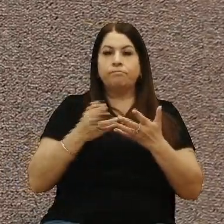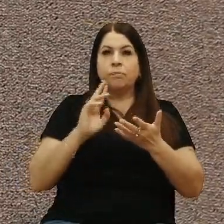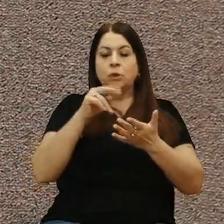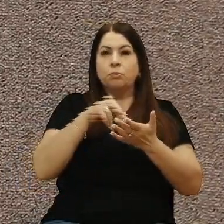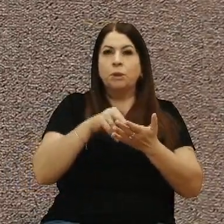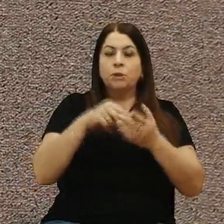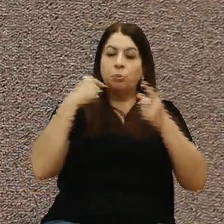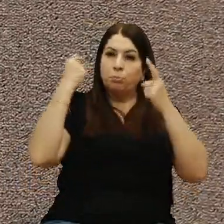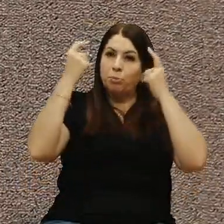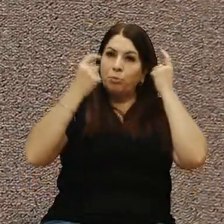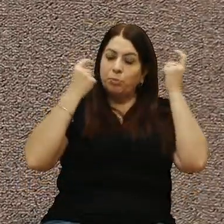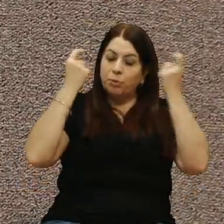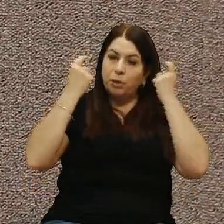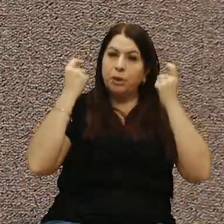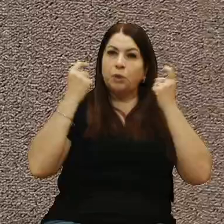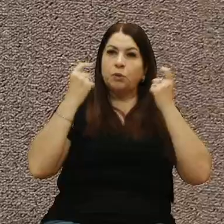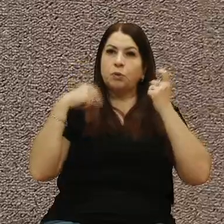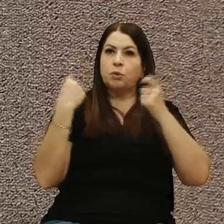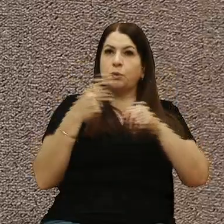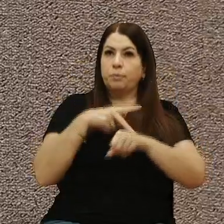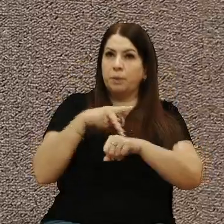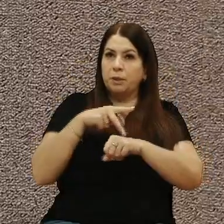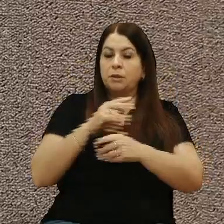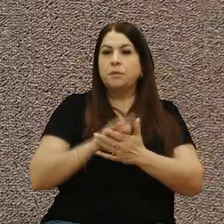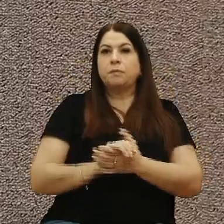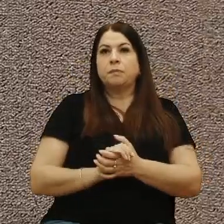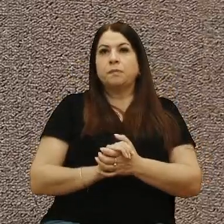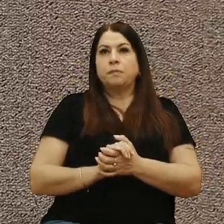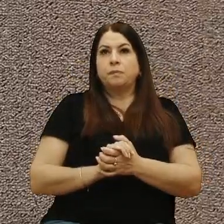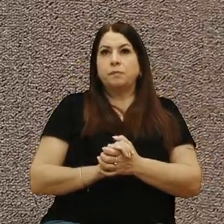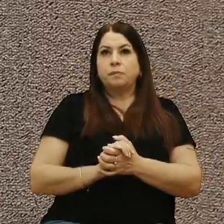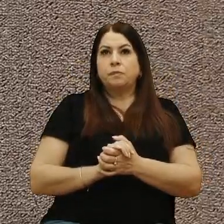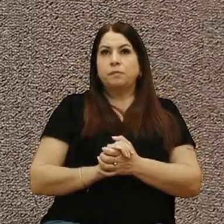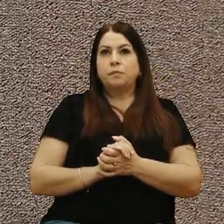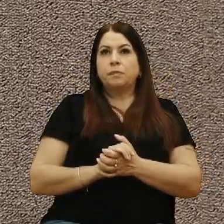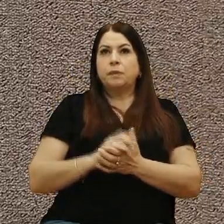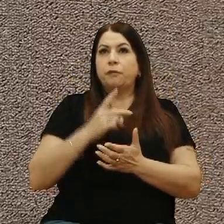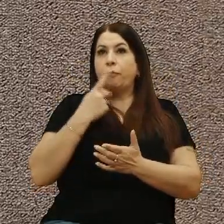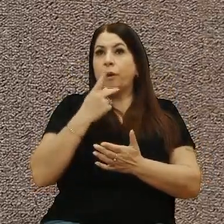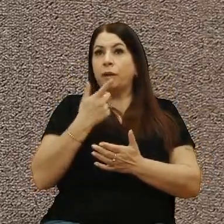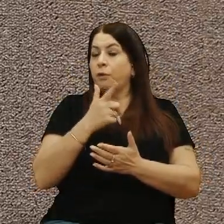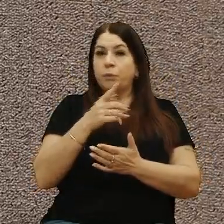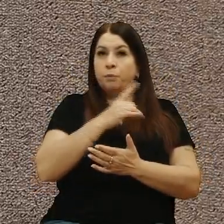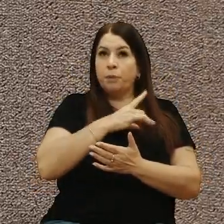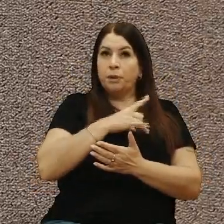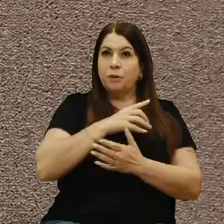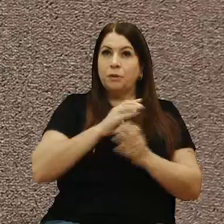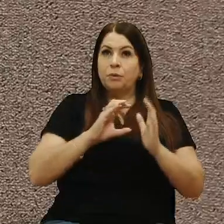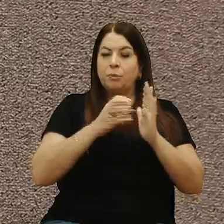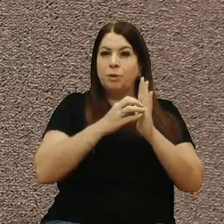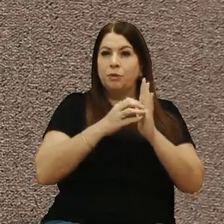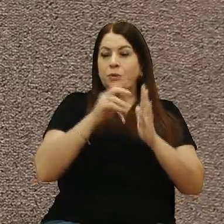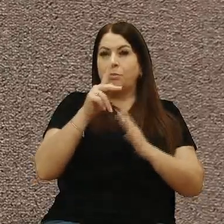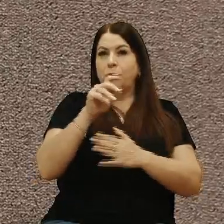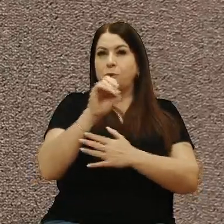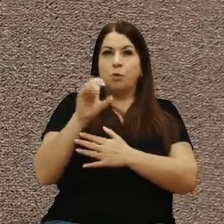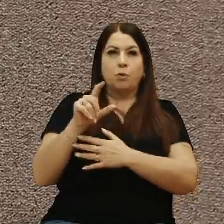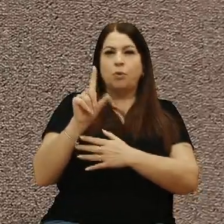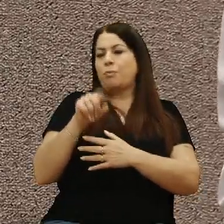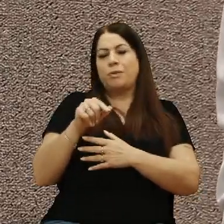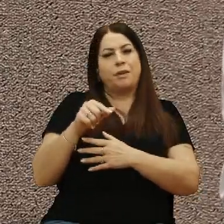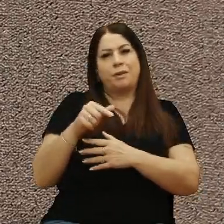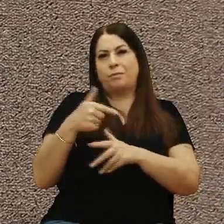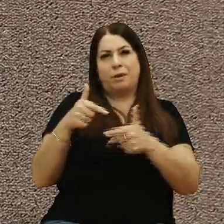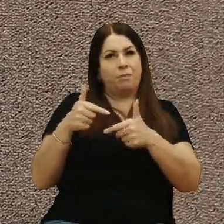realmente preocupantes no nosso país e dizer sem medo que o partido PSOL presta um desserviço a essa